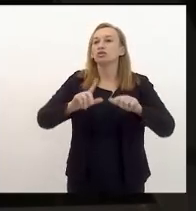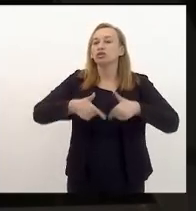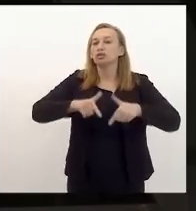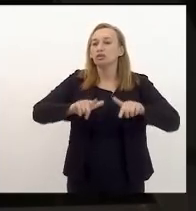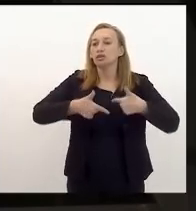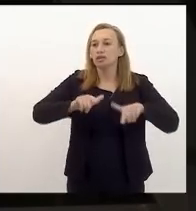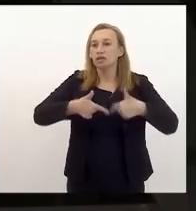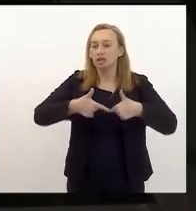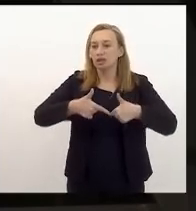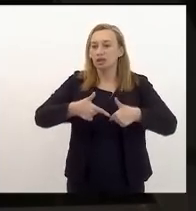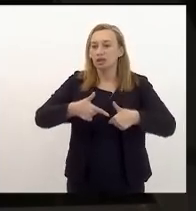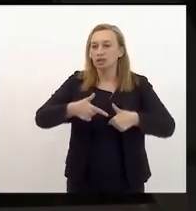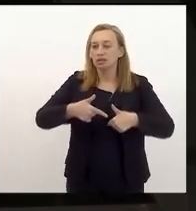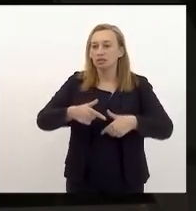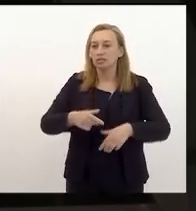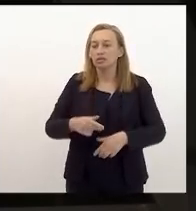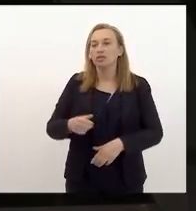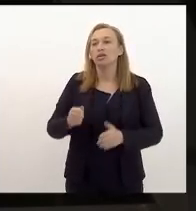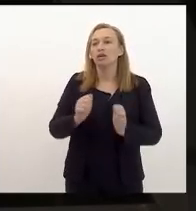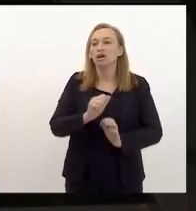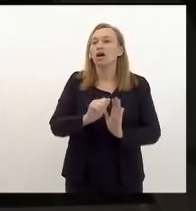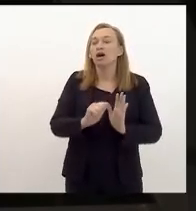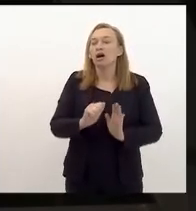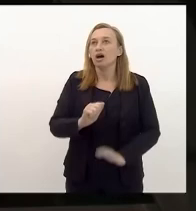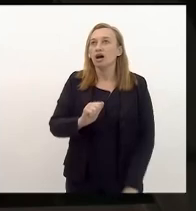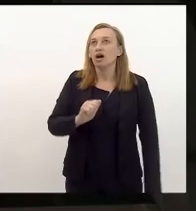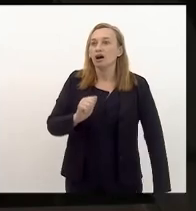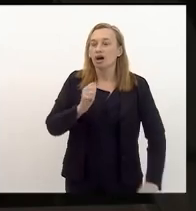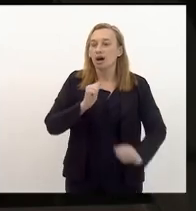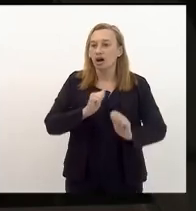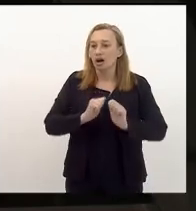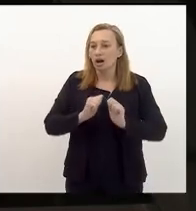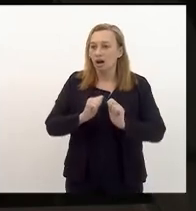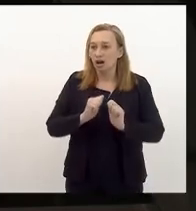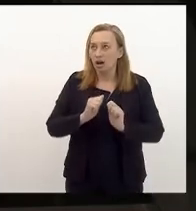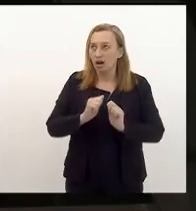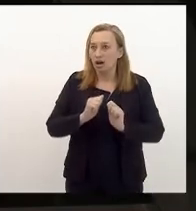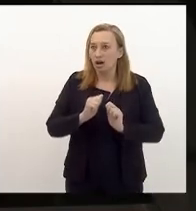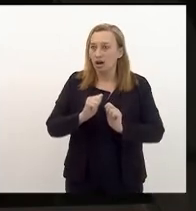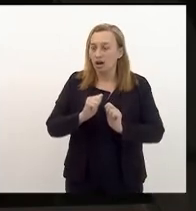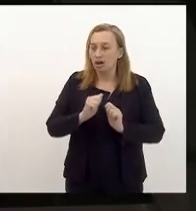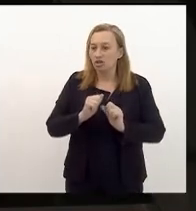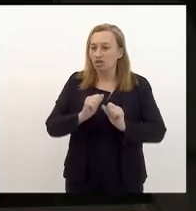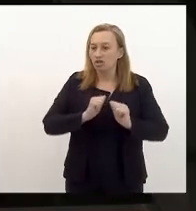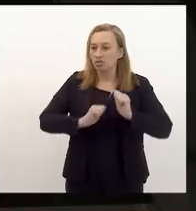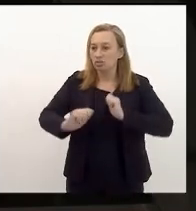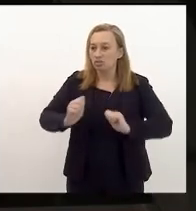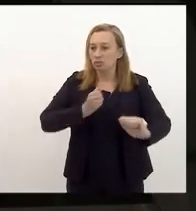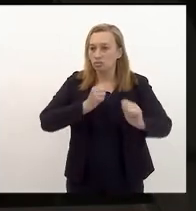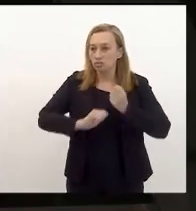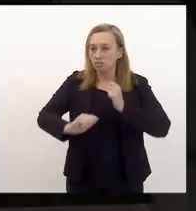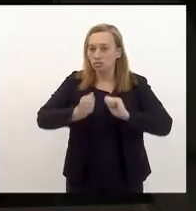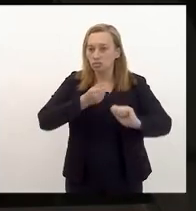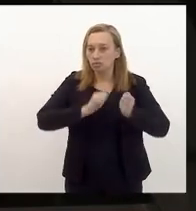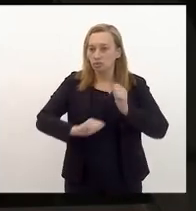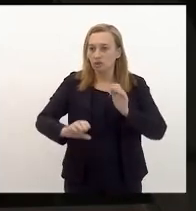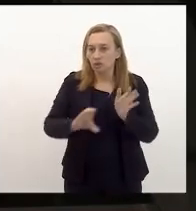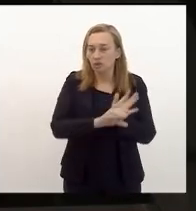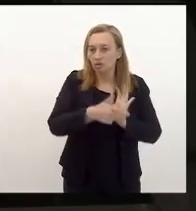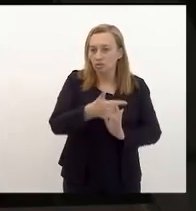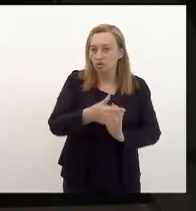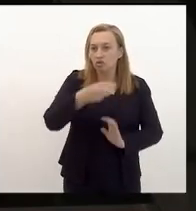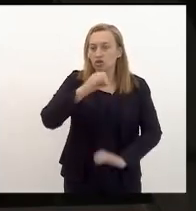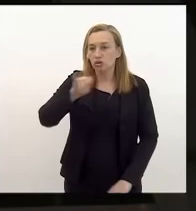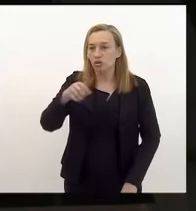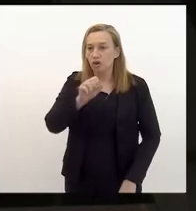no livro de Atos dos Apóstolos, capítulo 2, e prenunciado pelo profeta Joel. Joel, capítulo 2,